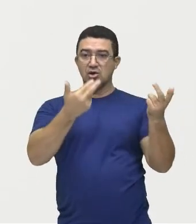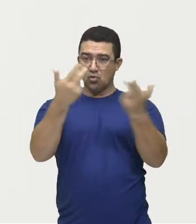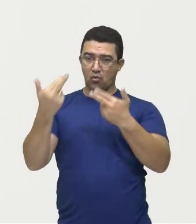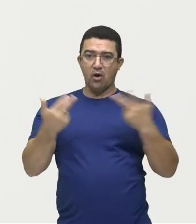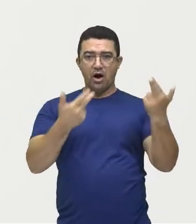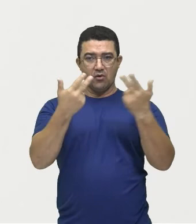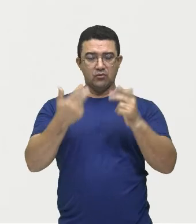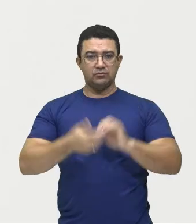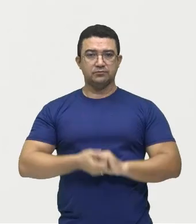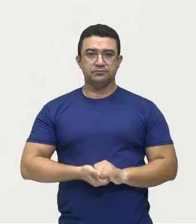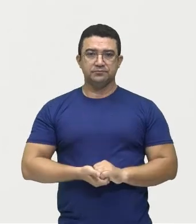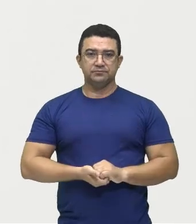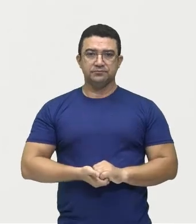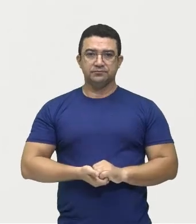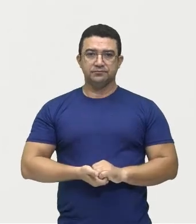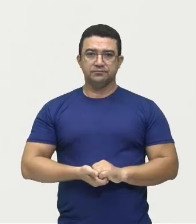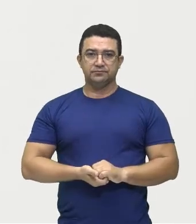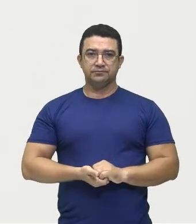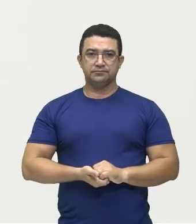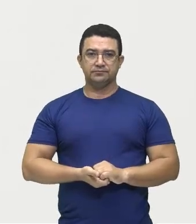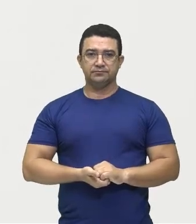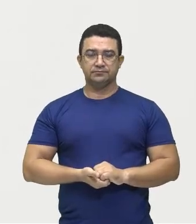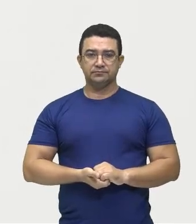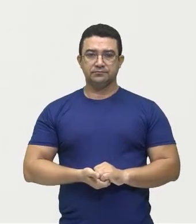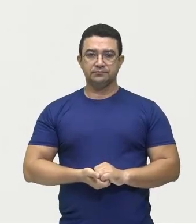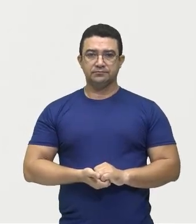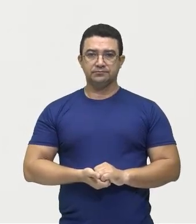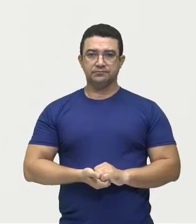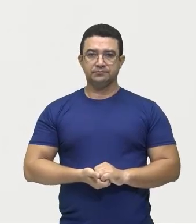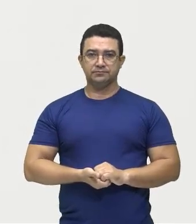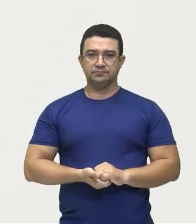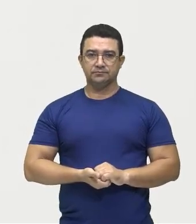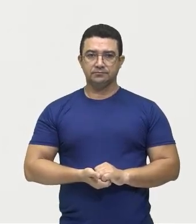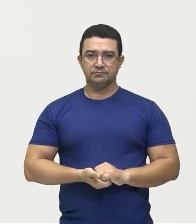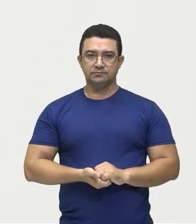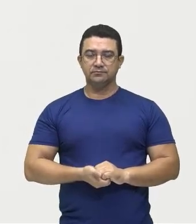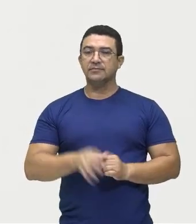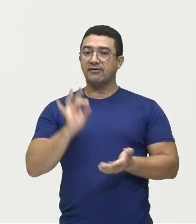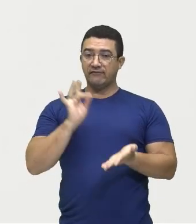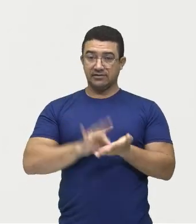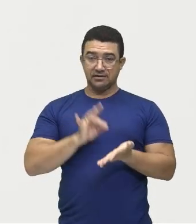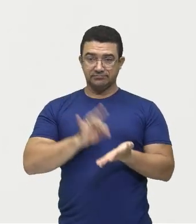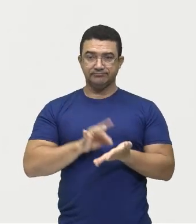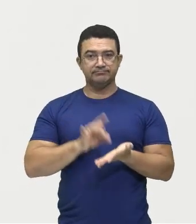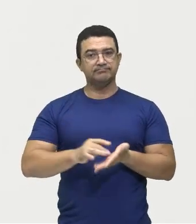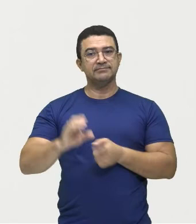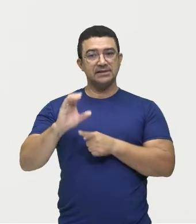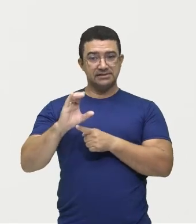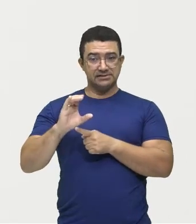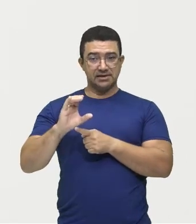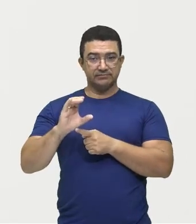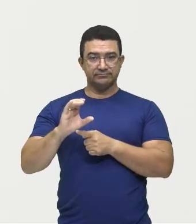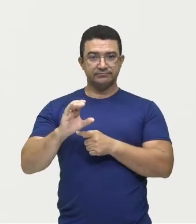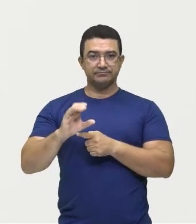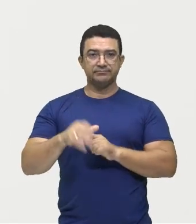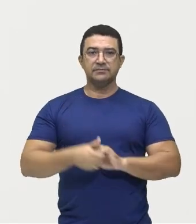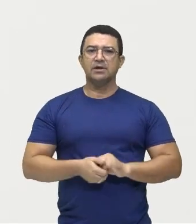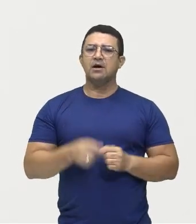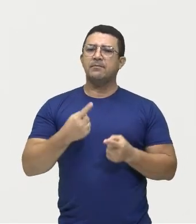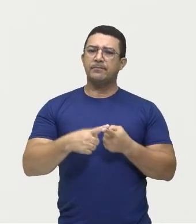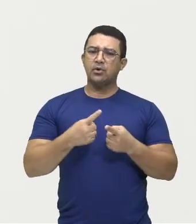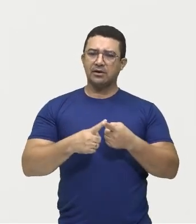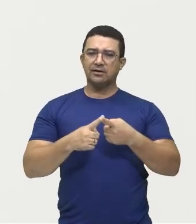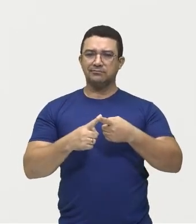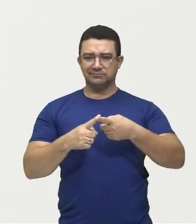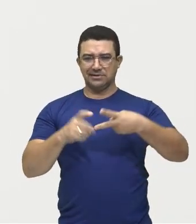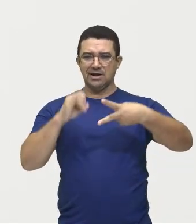Vamos ver aqui o nosso gabarito, tá? Então, de fato, é a letra C, né? Agora vamos ver o comentário. Por quê, né?